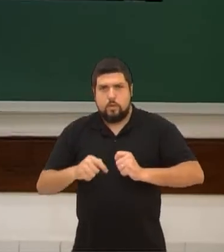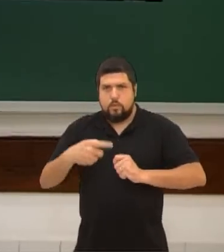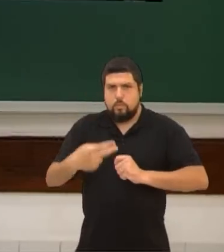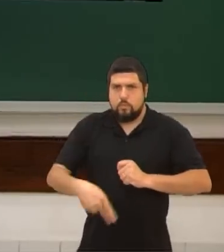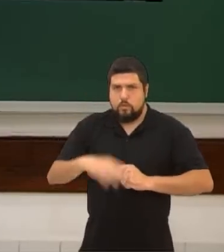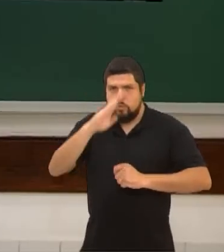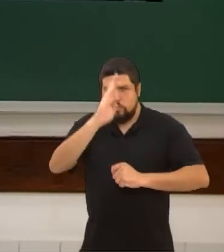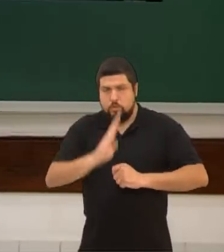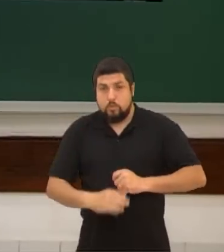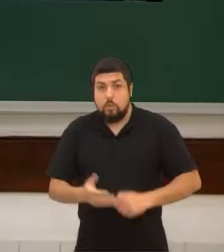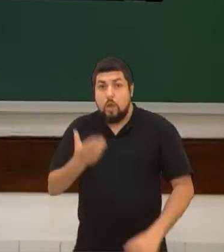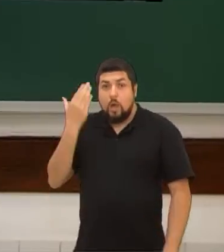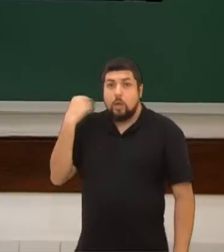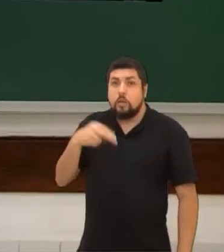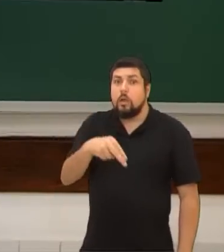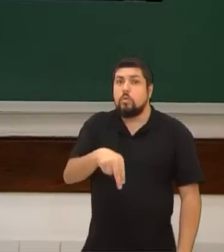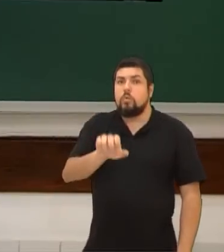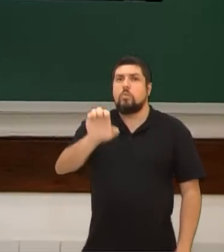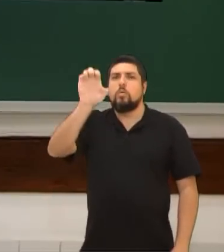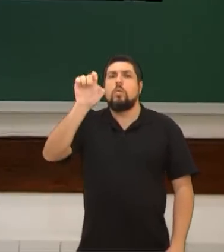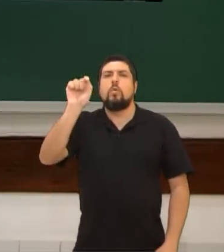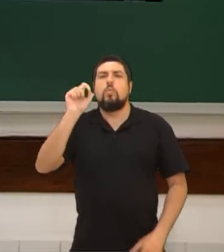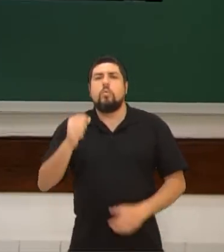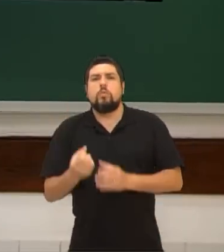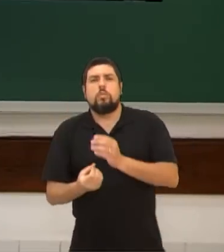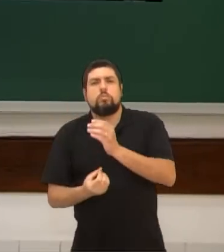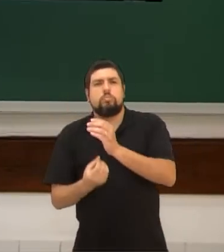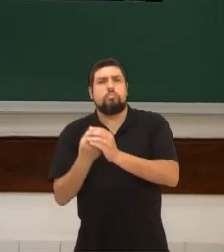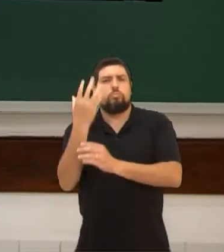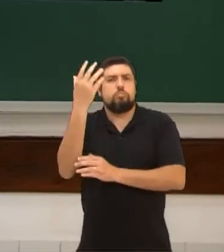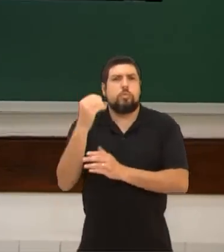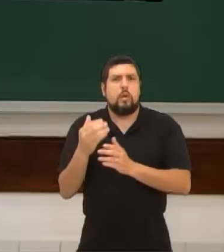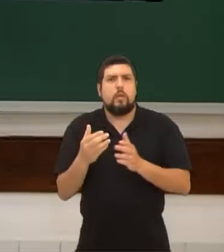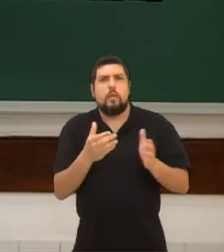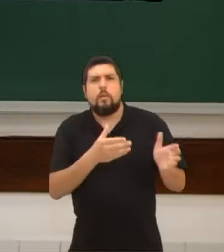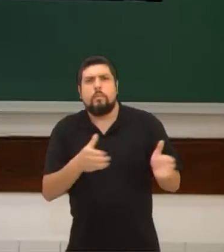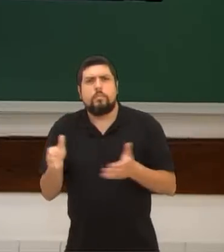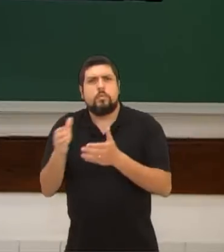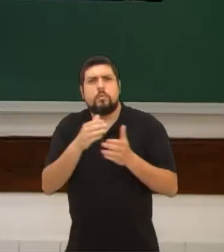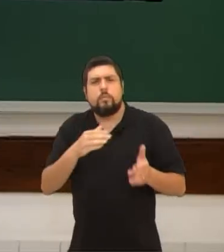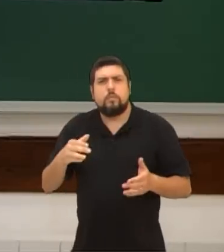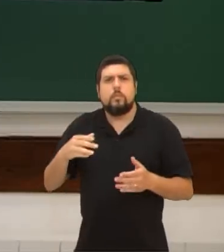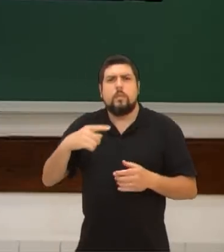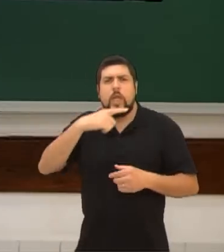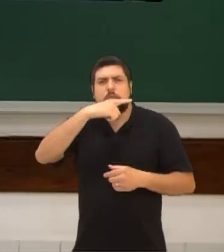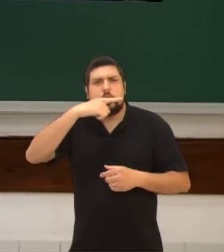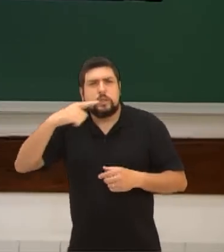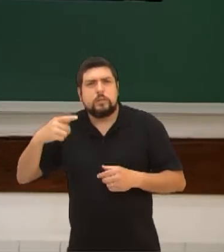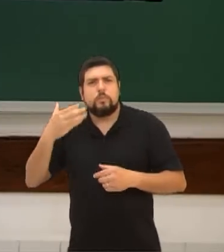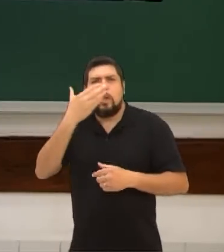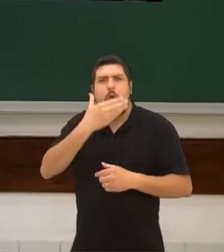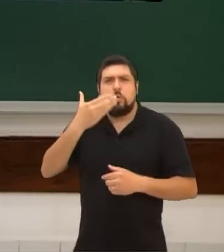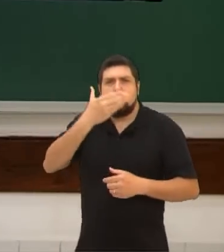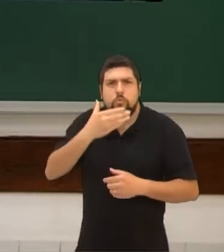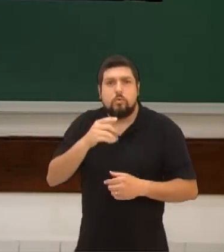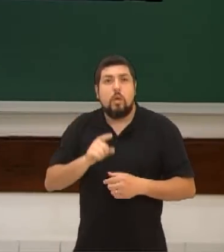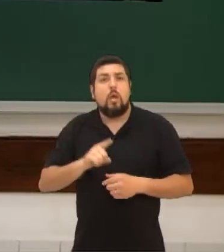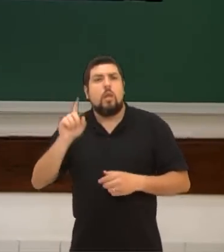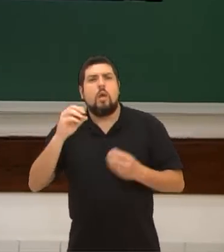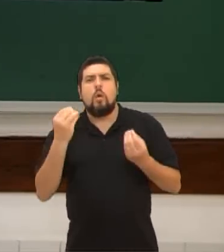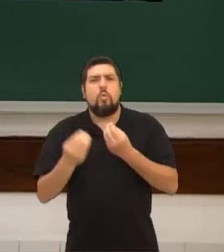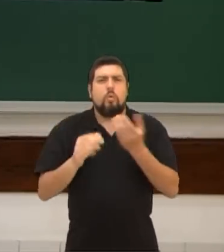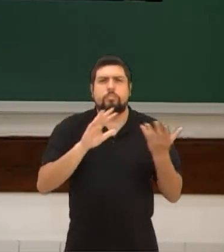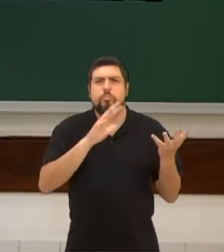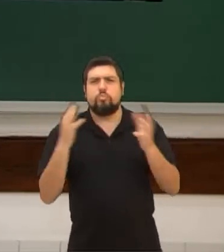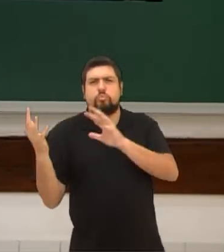era lá no Nordeste, né, a produção do açúcar no Nordeste, o solo de Massapê, o clima semiárido, que propiciava a produção